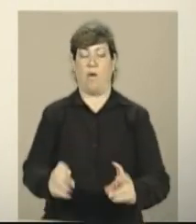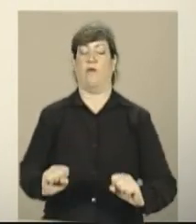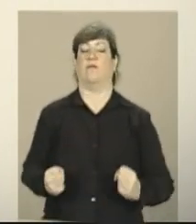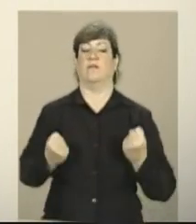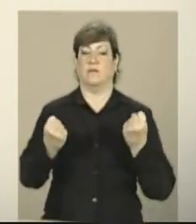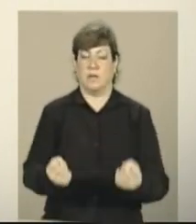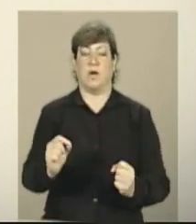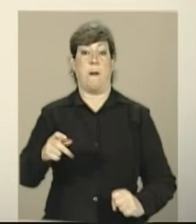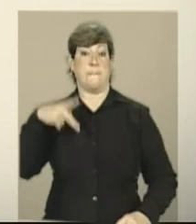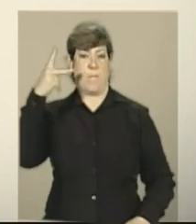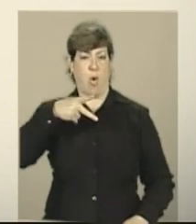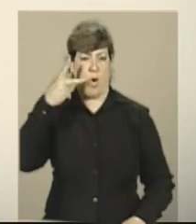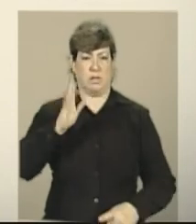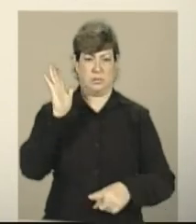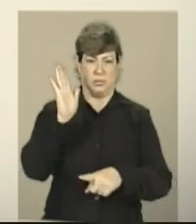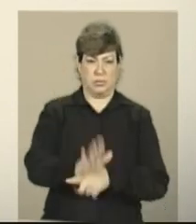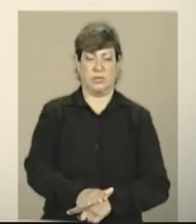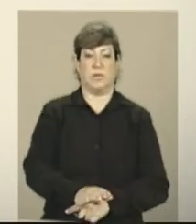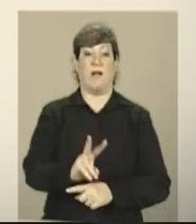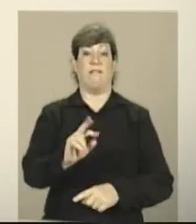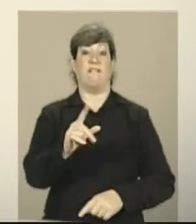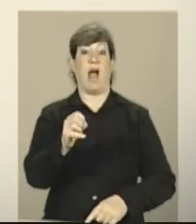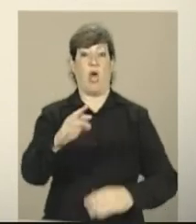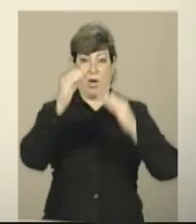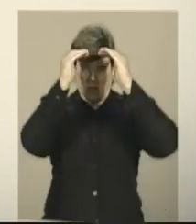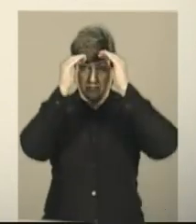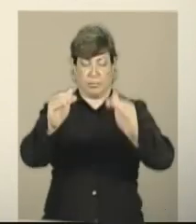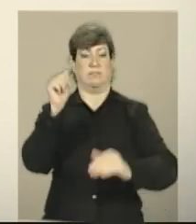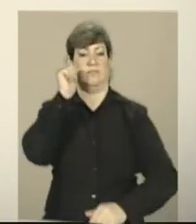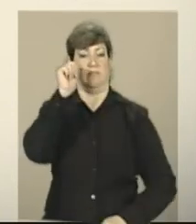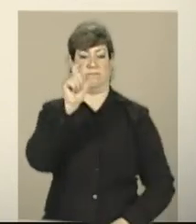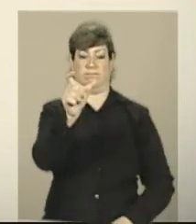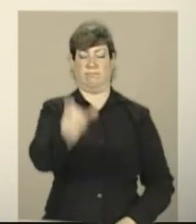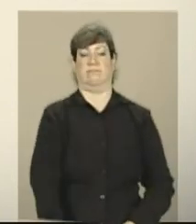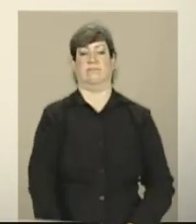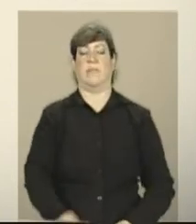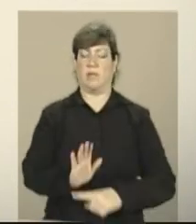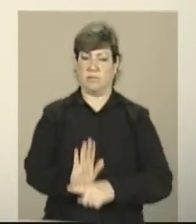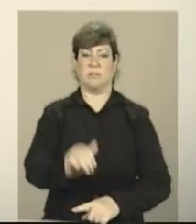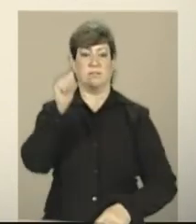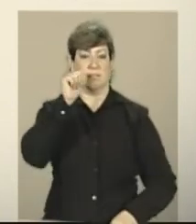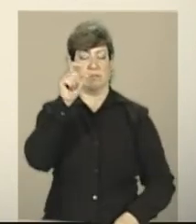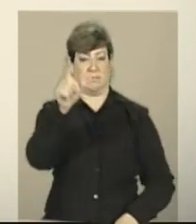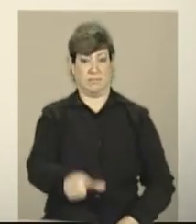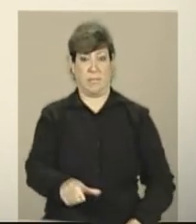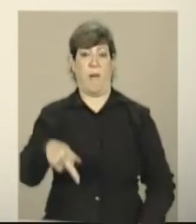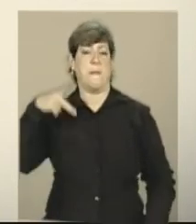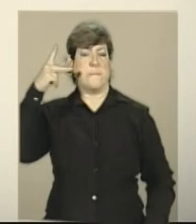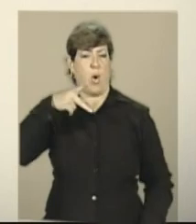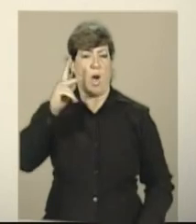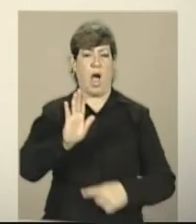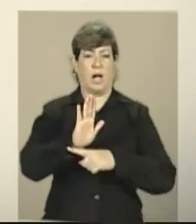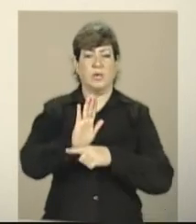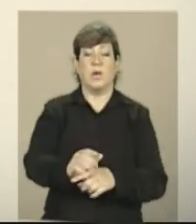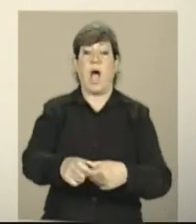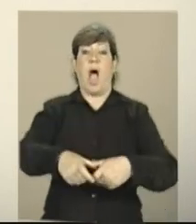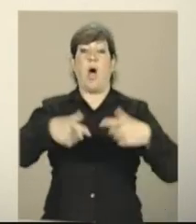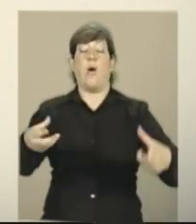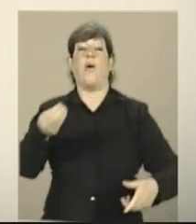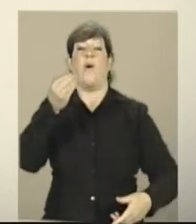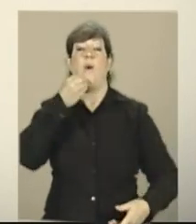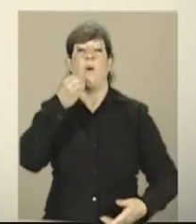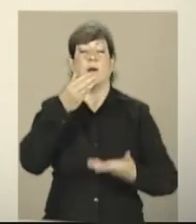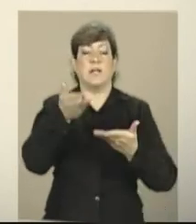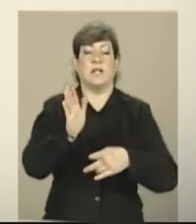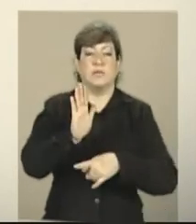fortalecendo políticas de valorização da mulher de afirmação na mulher políticas que aumentem as